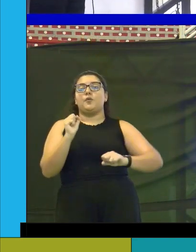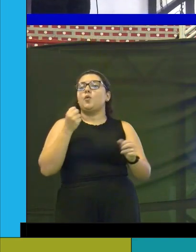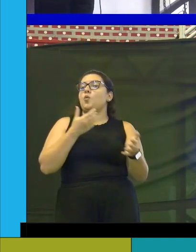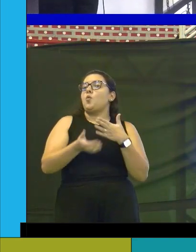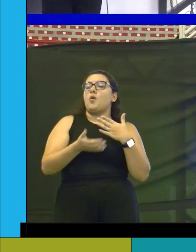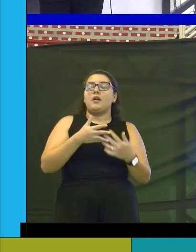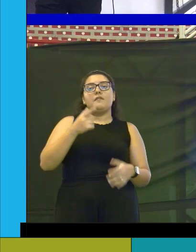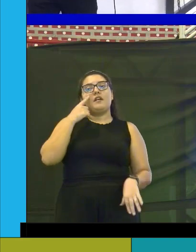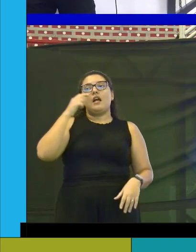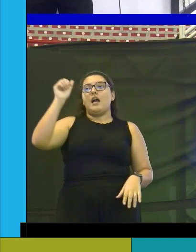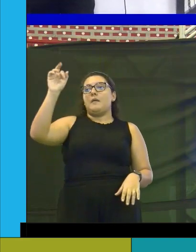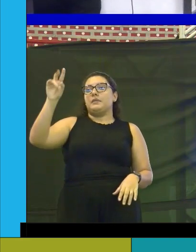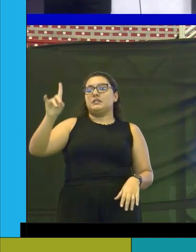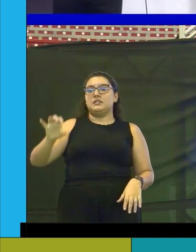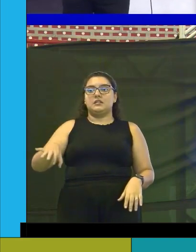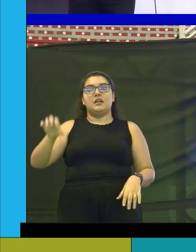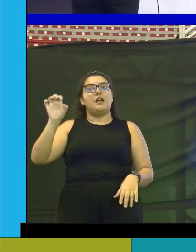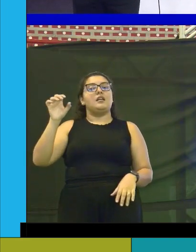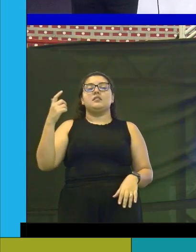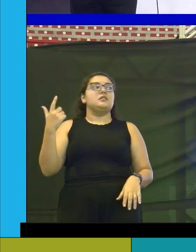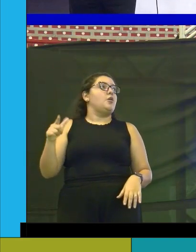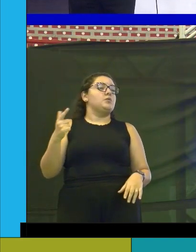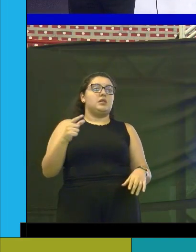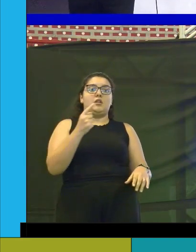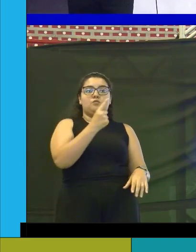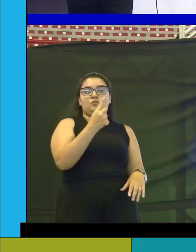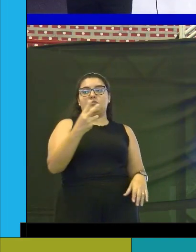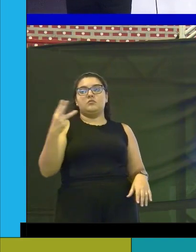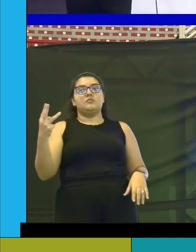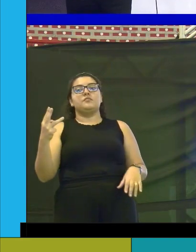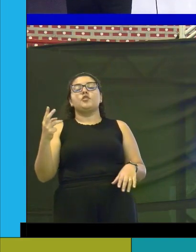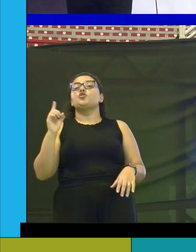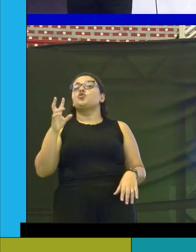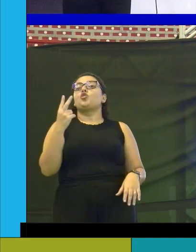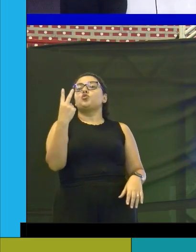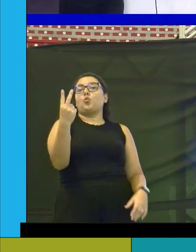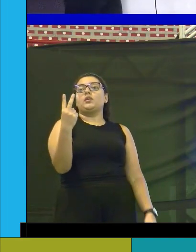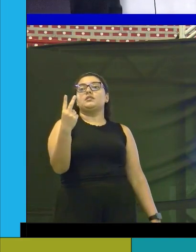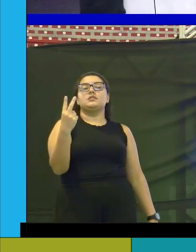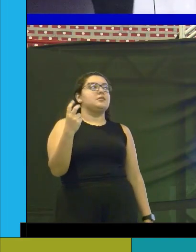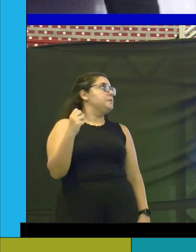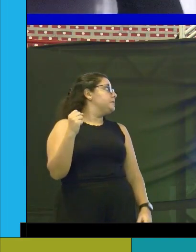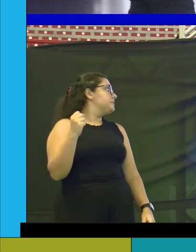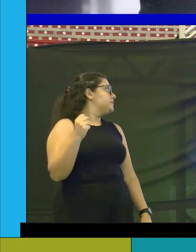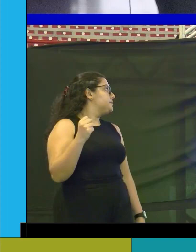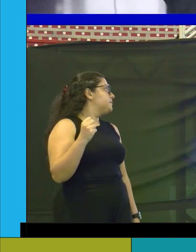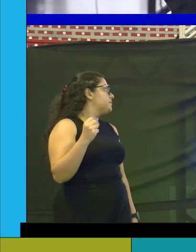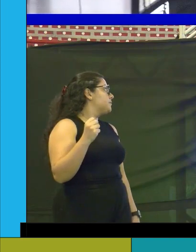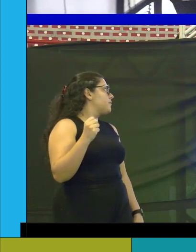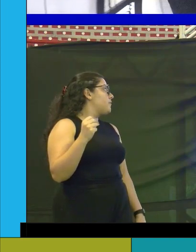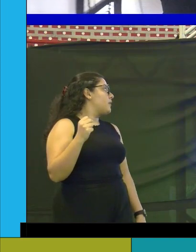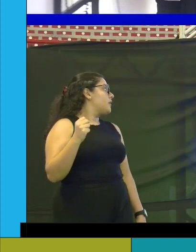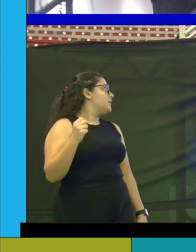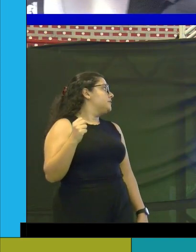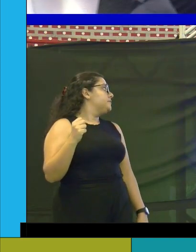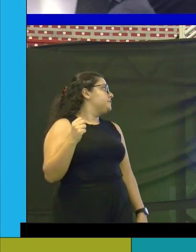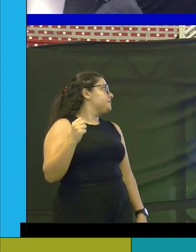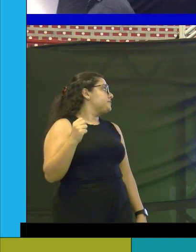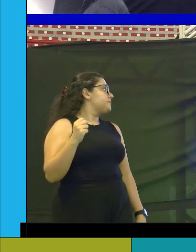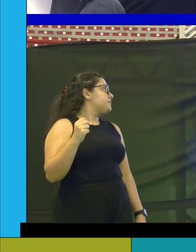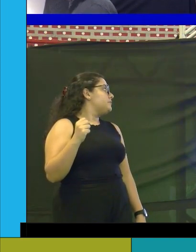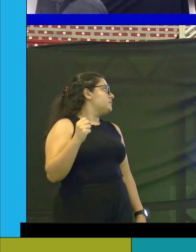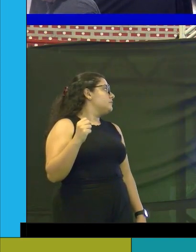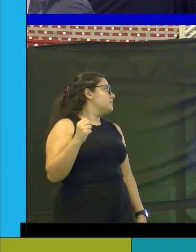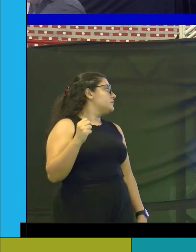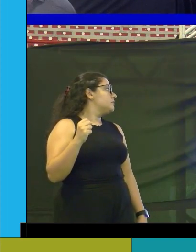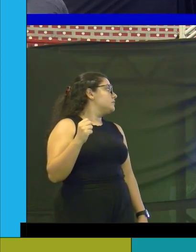as opções eu não tenho 3 elementos. Eu só tenho 2. Tá? Porque o C, para todas as outras